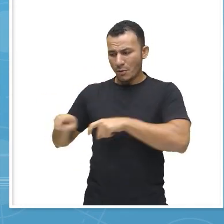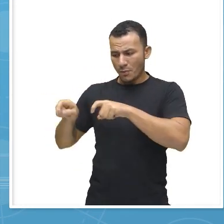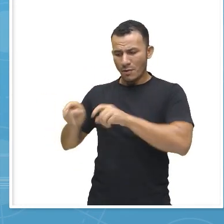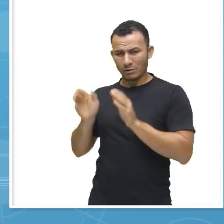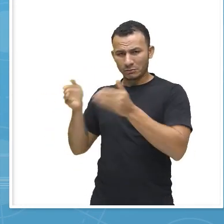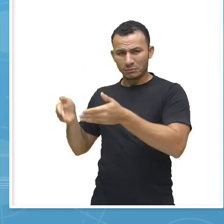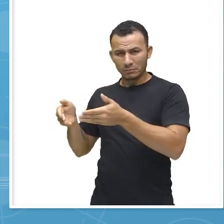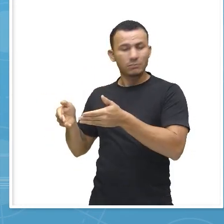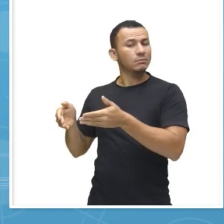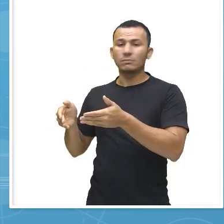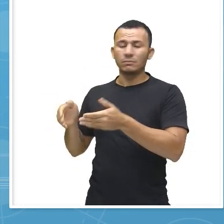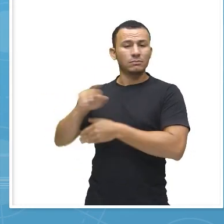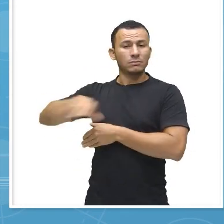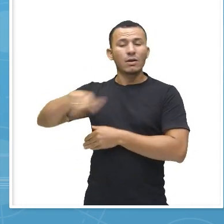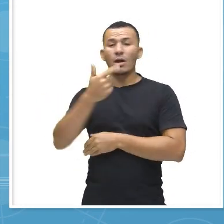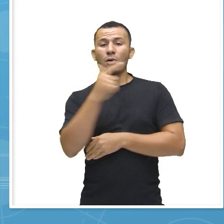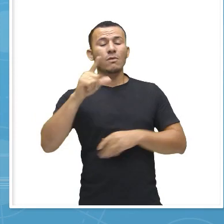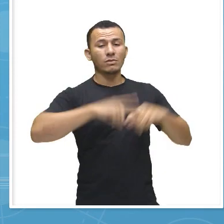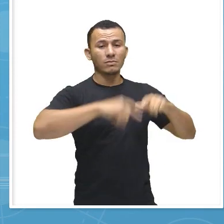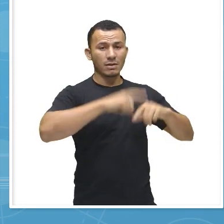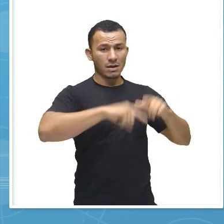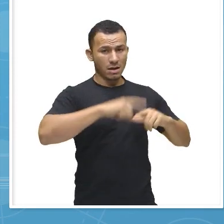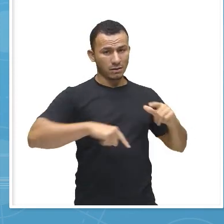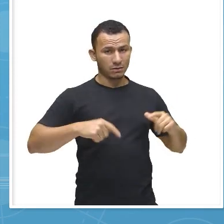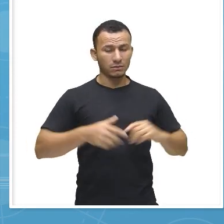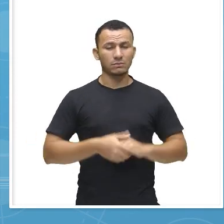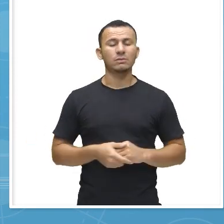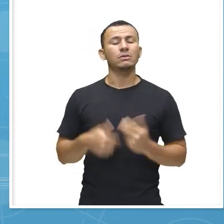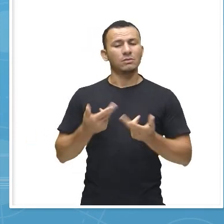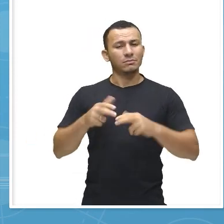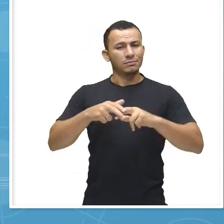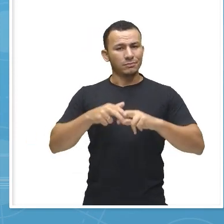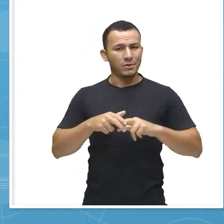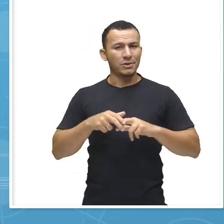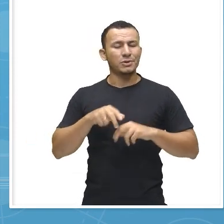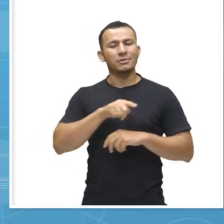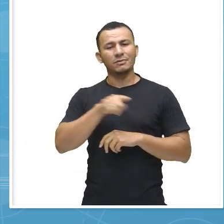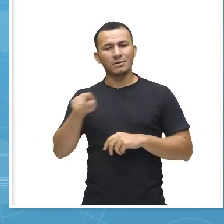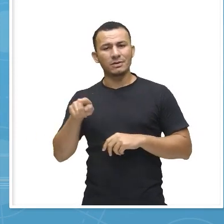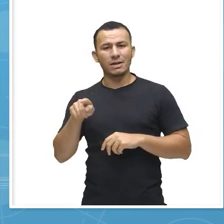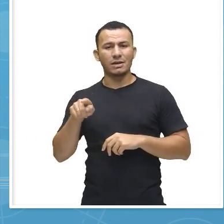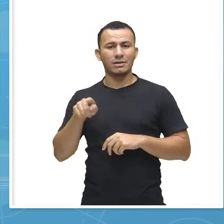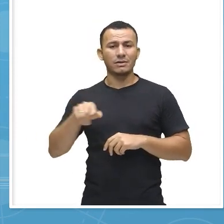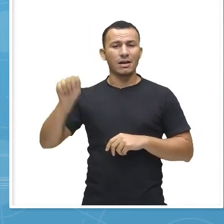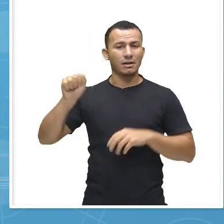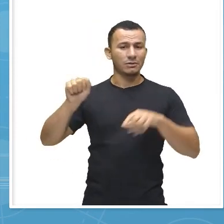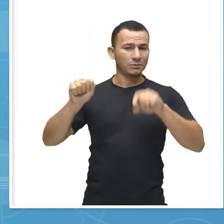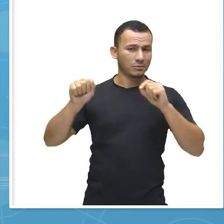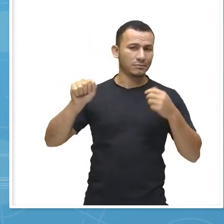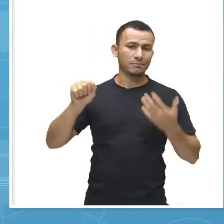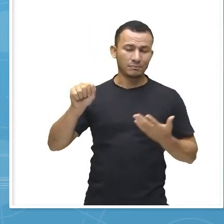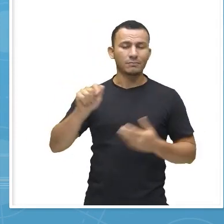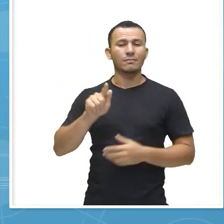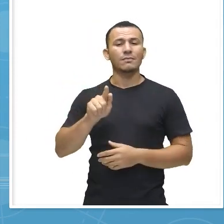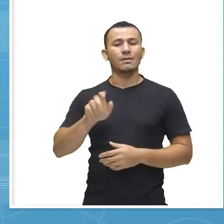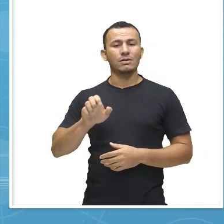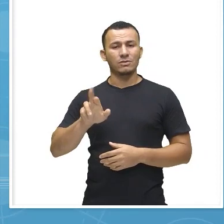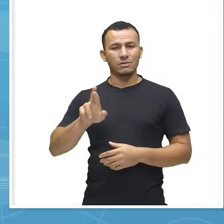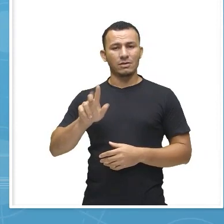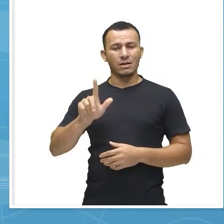para a produção de outros produtos. Então aí, ó, temos muitos de vocês optaram pela letra A, né? A